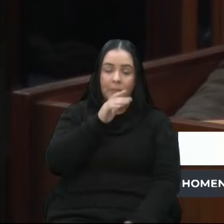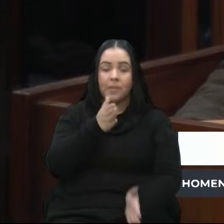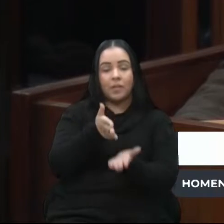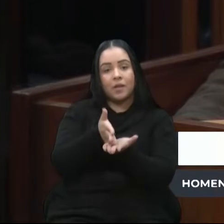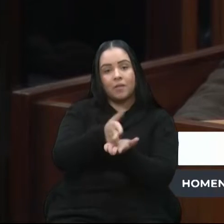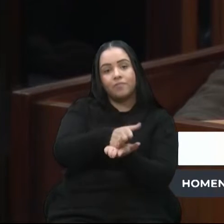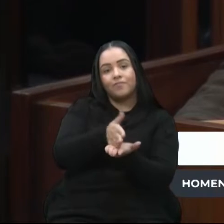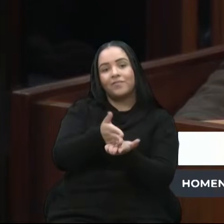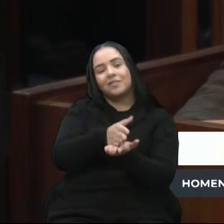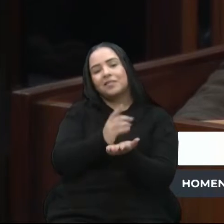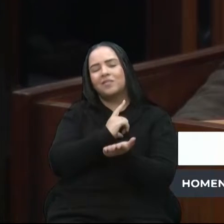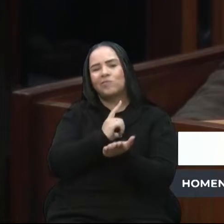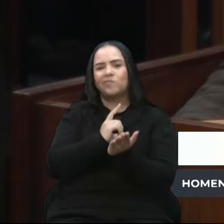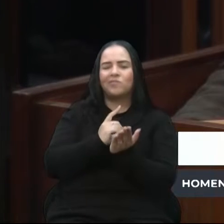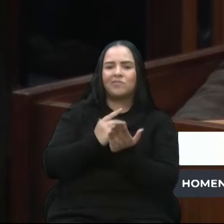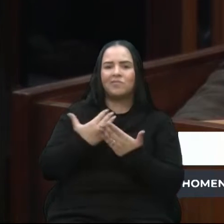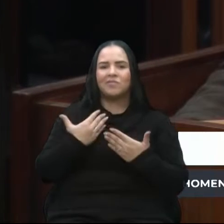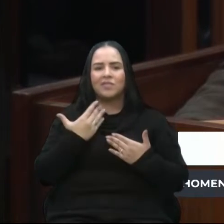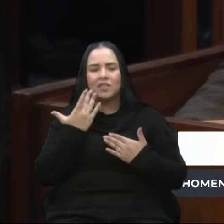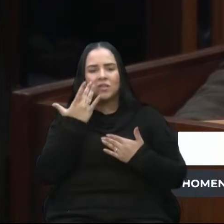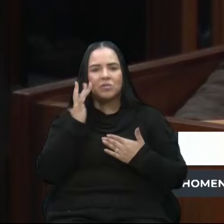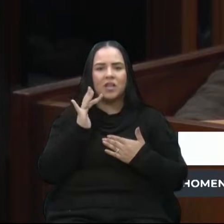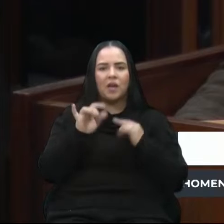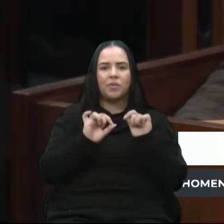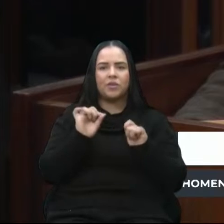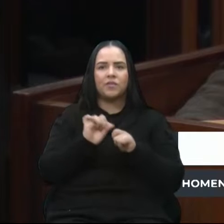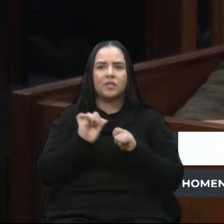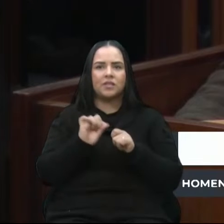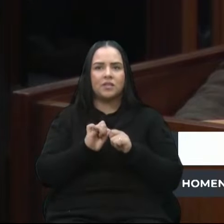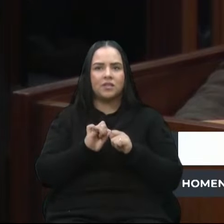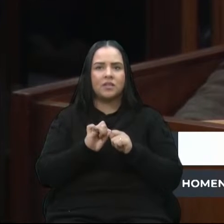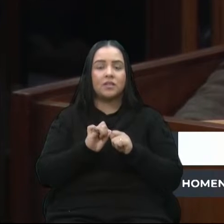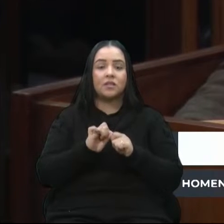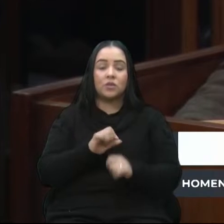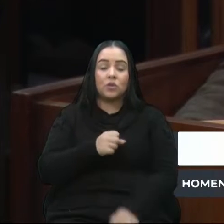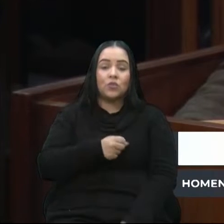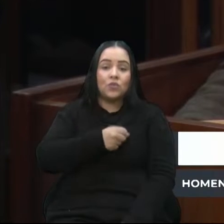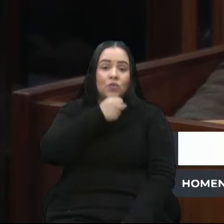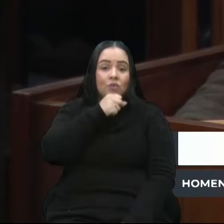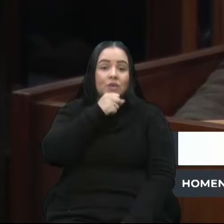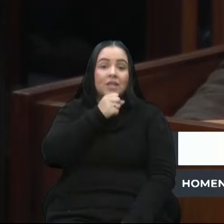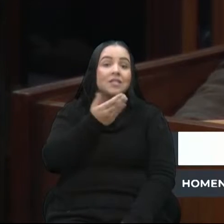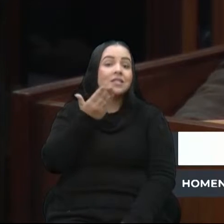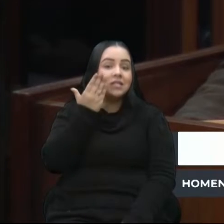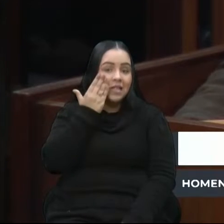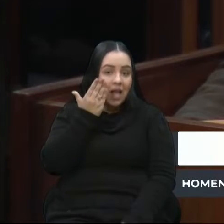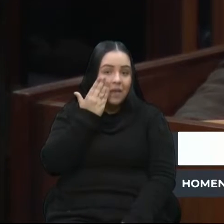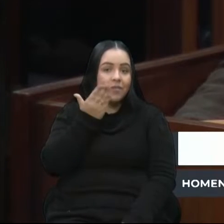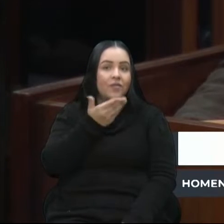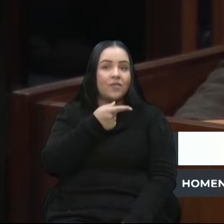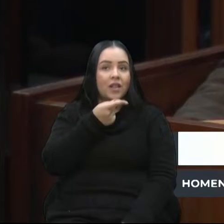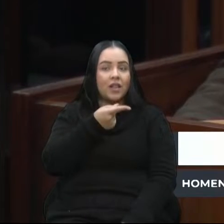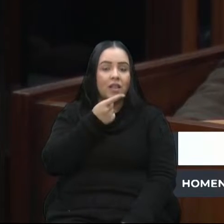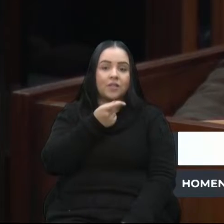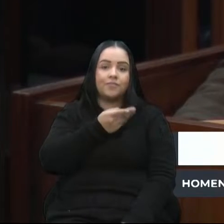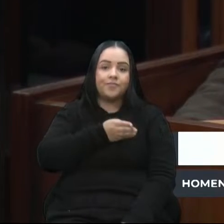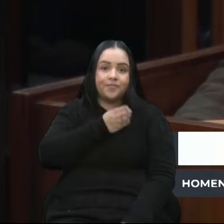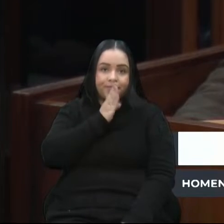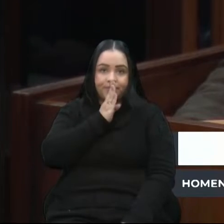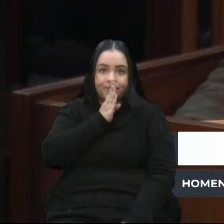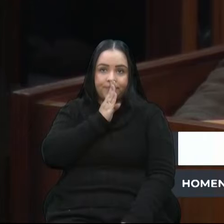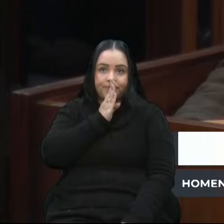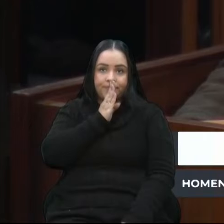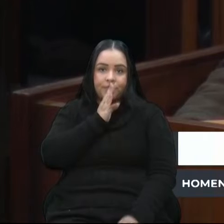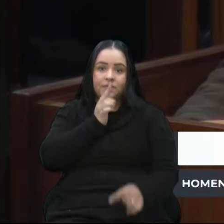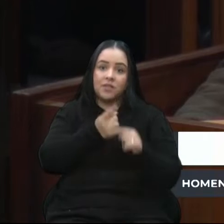vive o desconforto de não saber o que fazer. O nono, que sabe falar, fica quieto, porque disseram